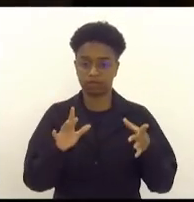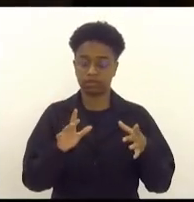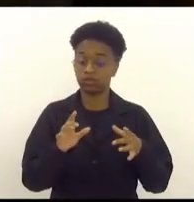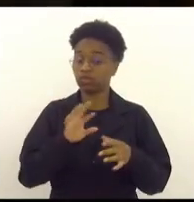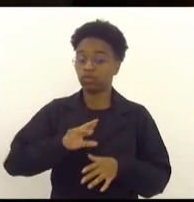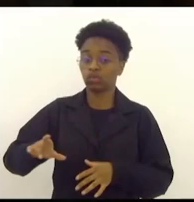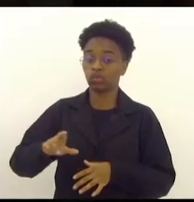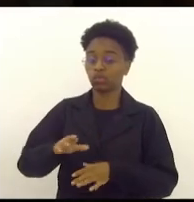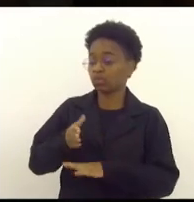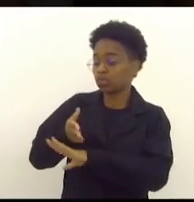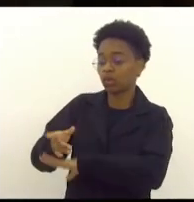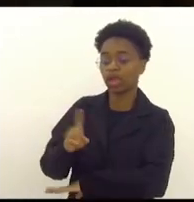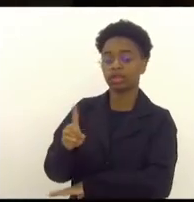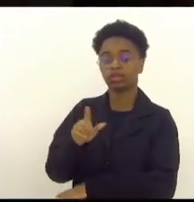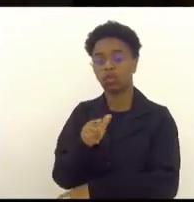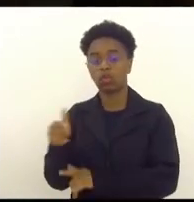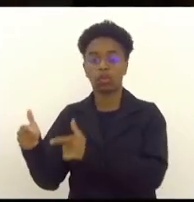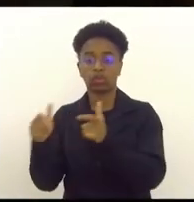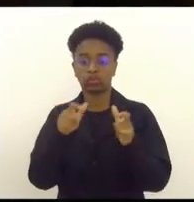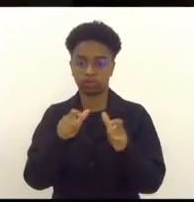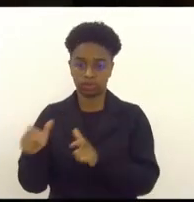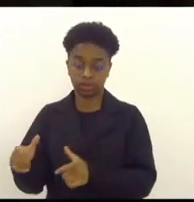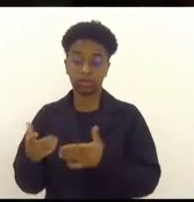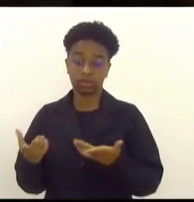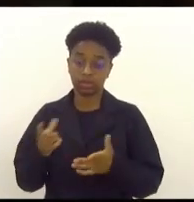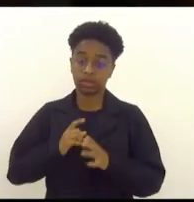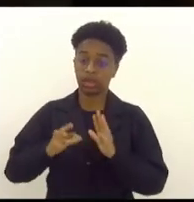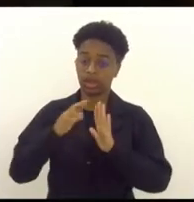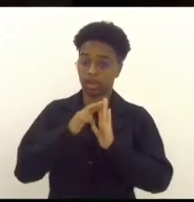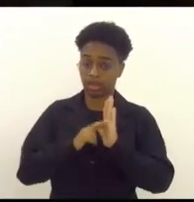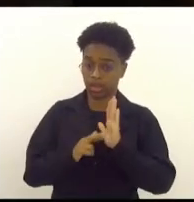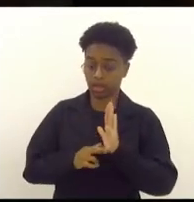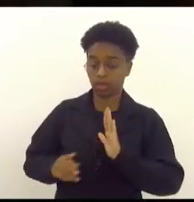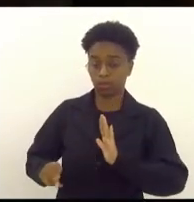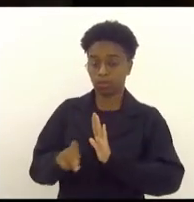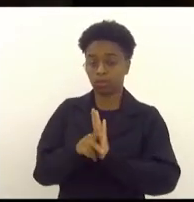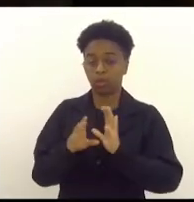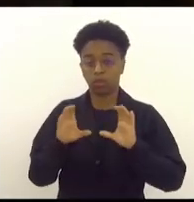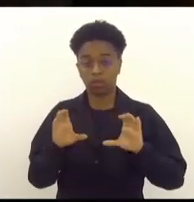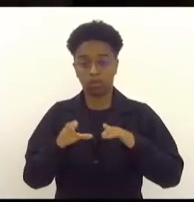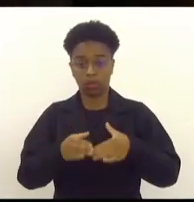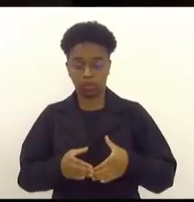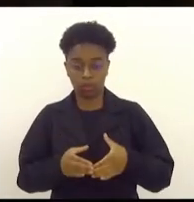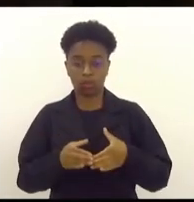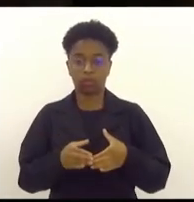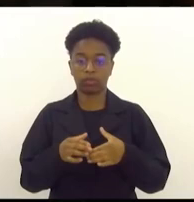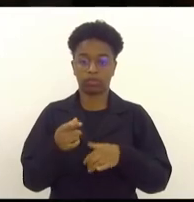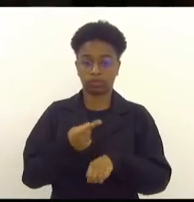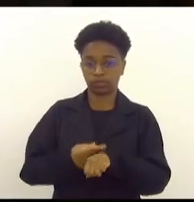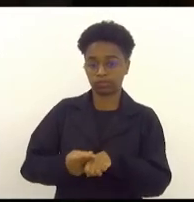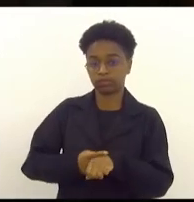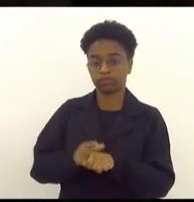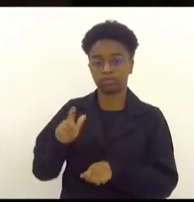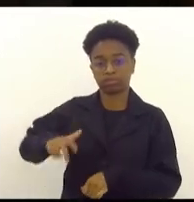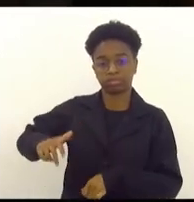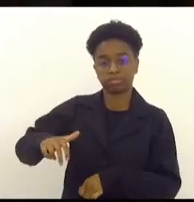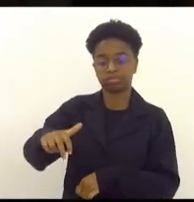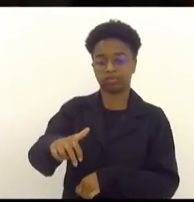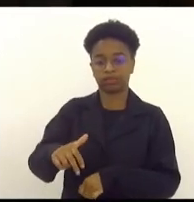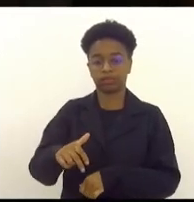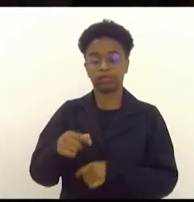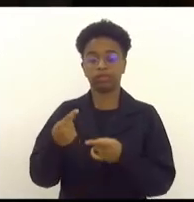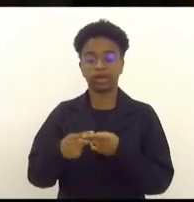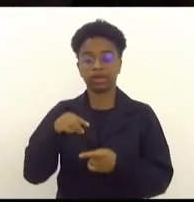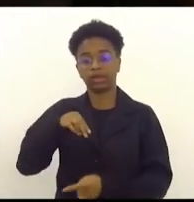é um código de ética preciso dos naturistas da Federação Nacional do naturismo o